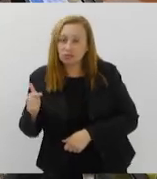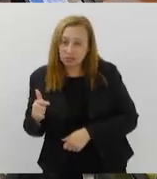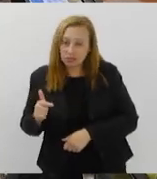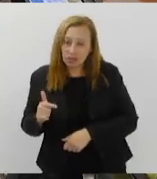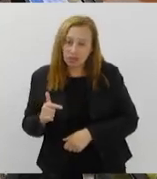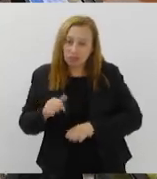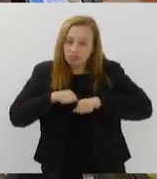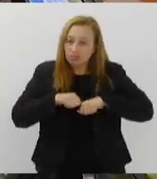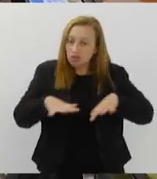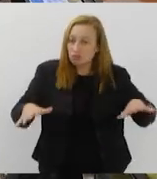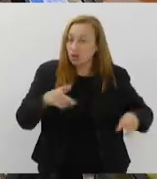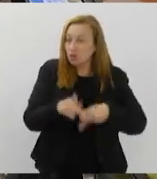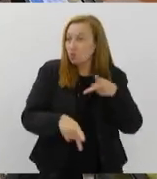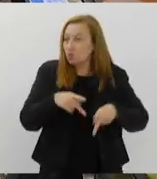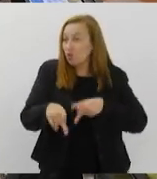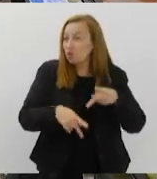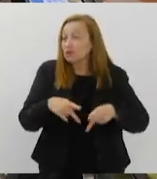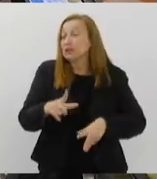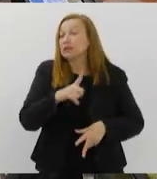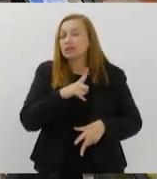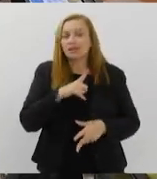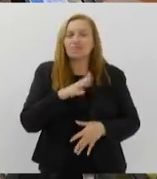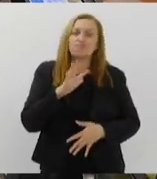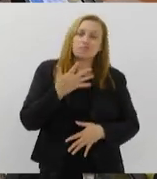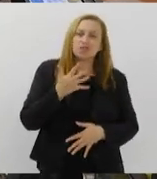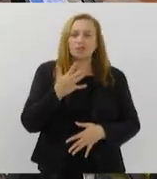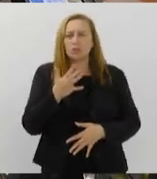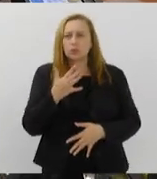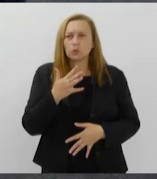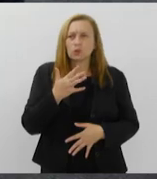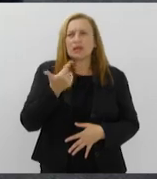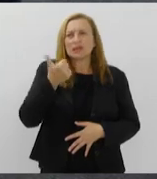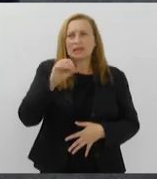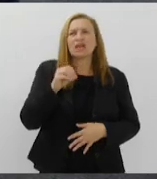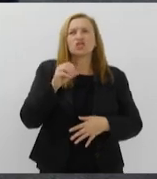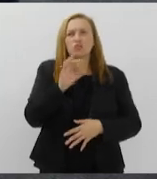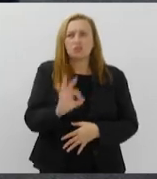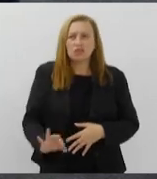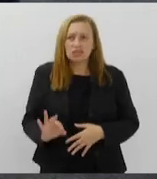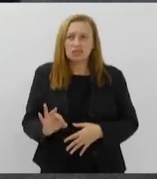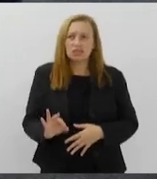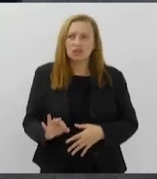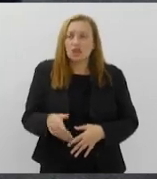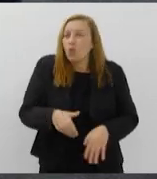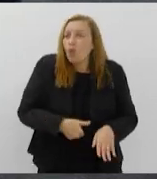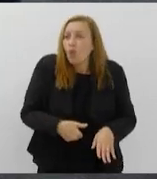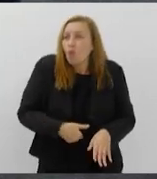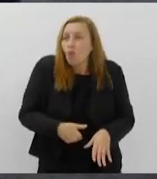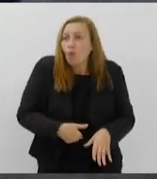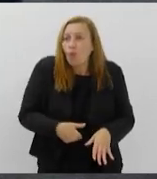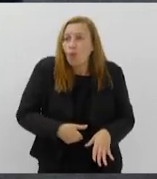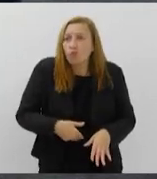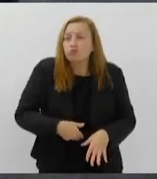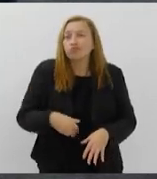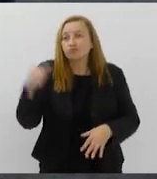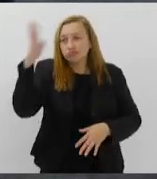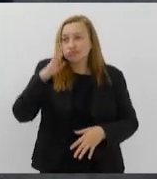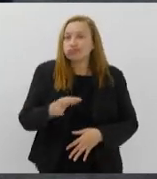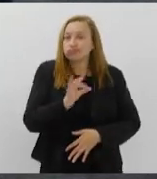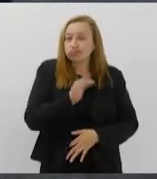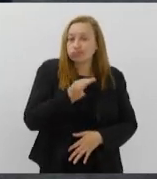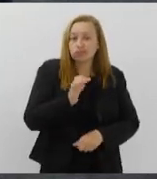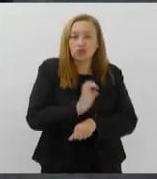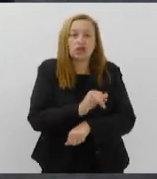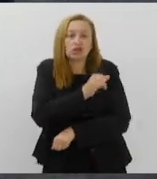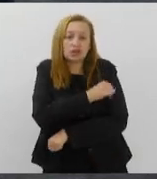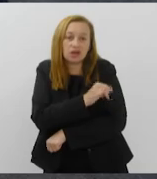nossa população, e a gente tem aí pelo menos cerca de 10% dos famintos do Brasil exatamente no estado do